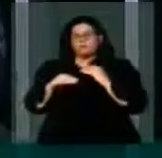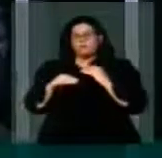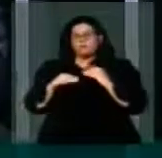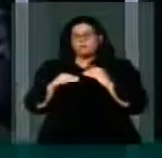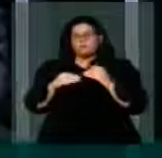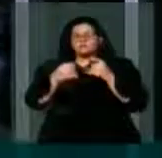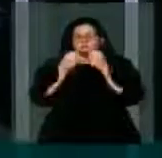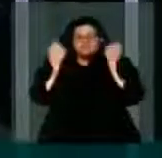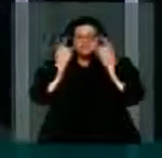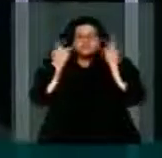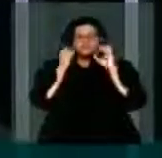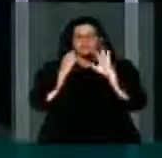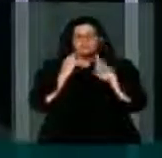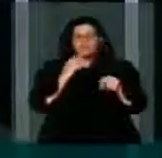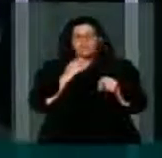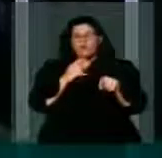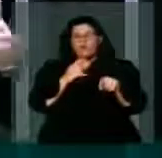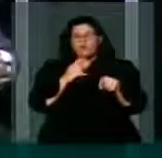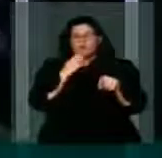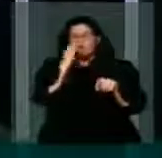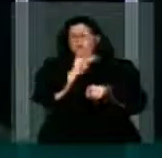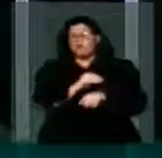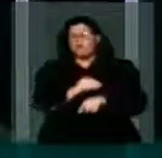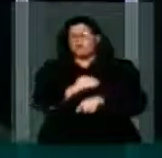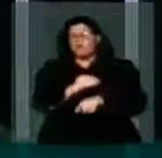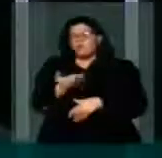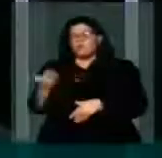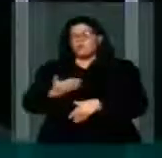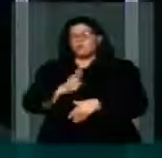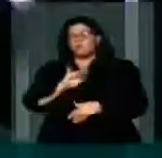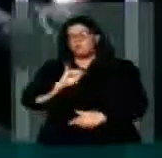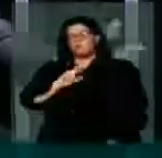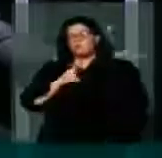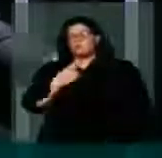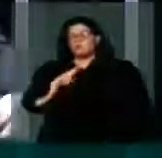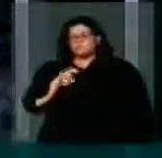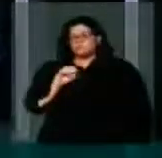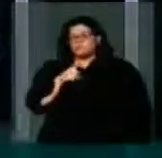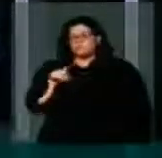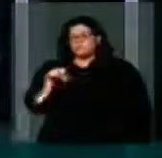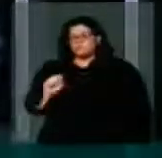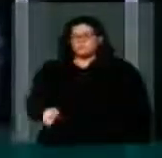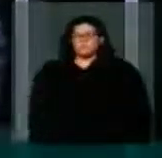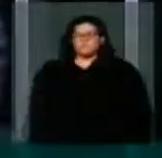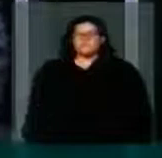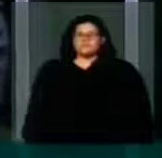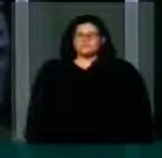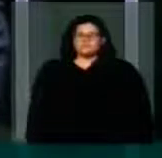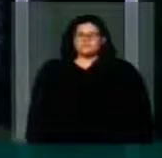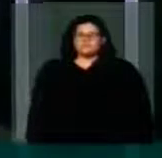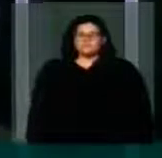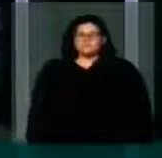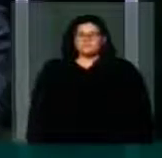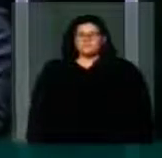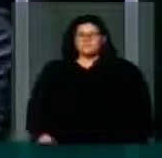eu já dizia, hoje já saiu da esfera dos milhões e já entrou na estratosfera dos bilhões.